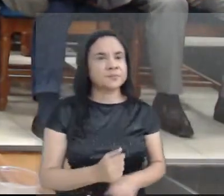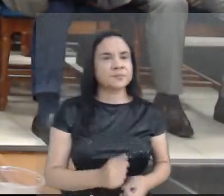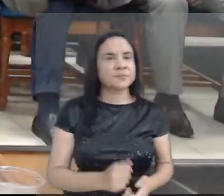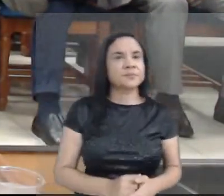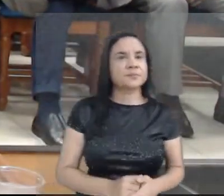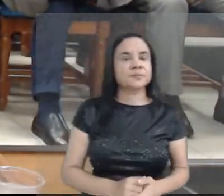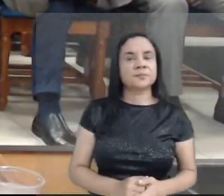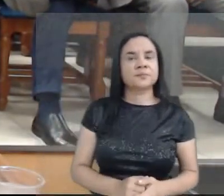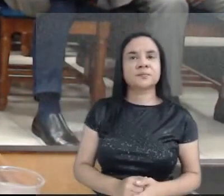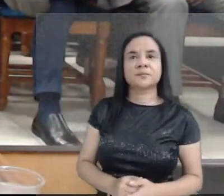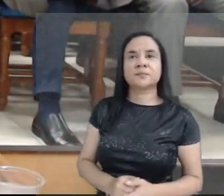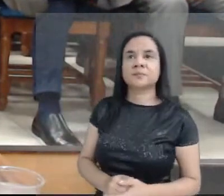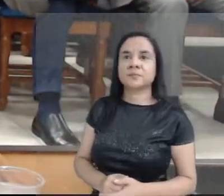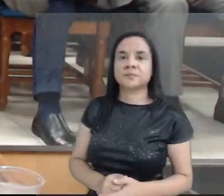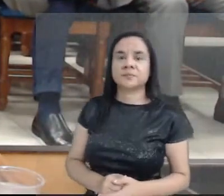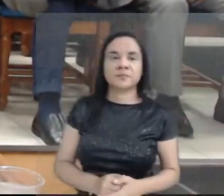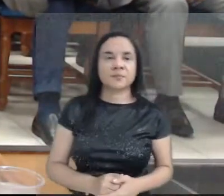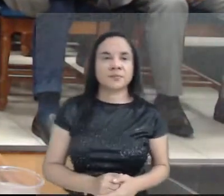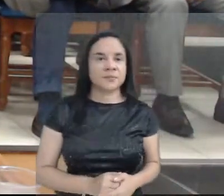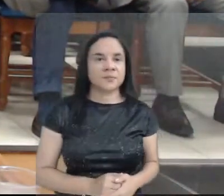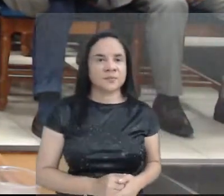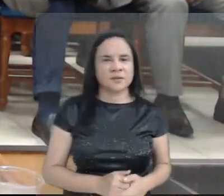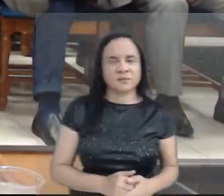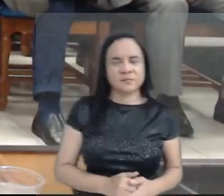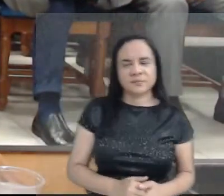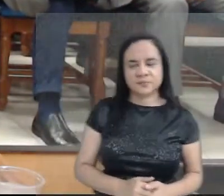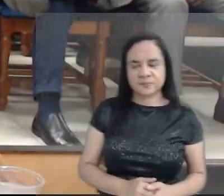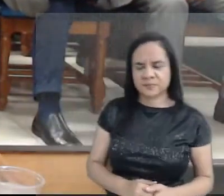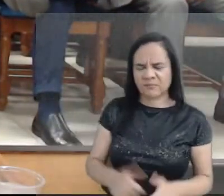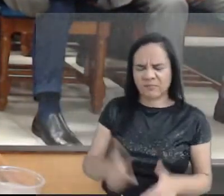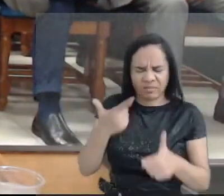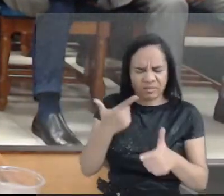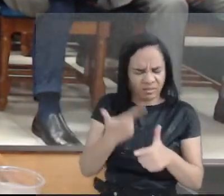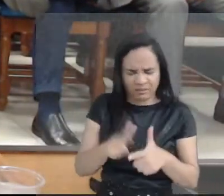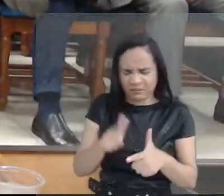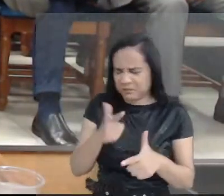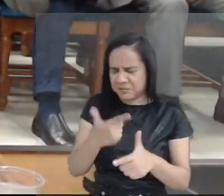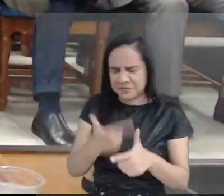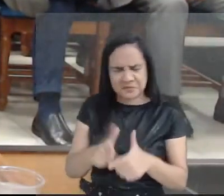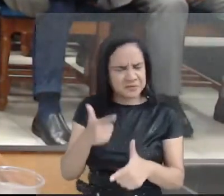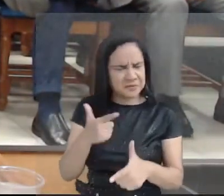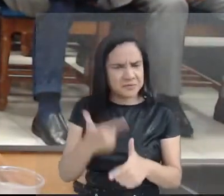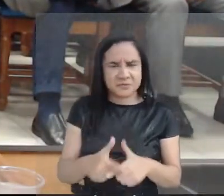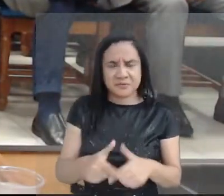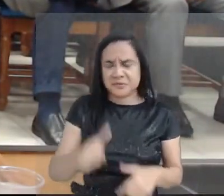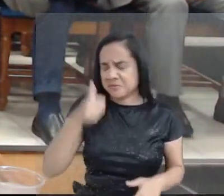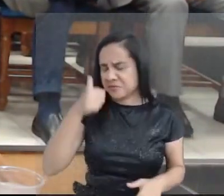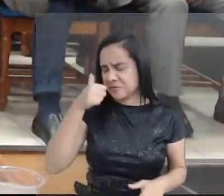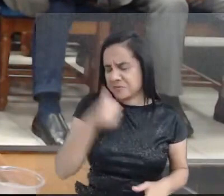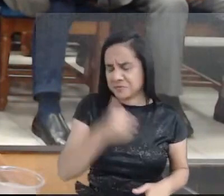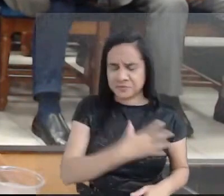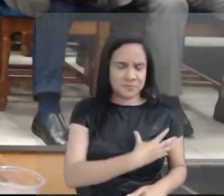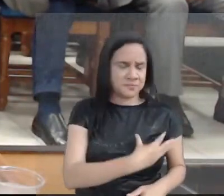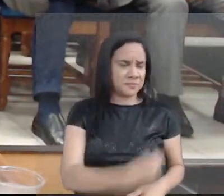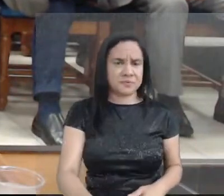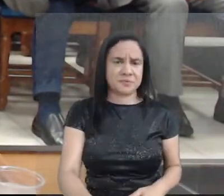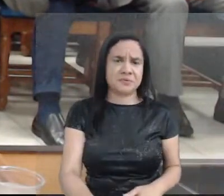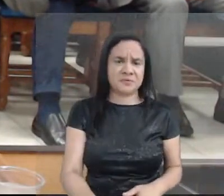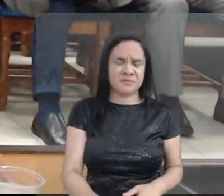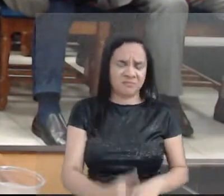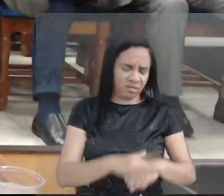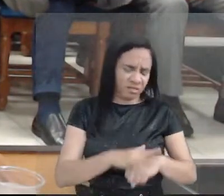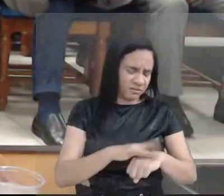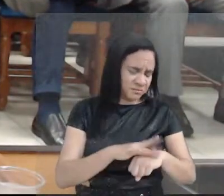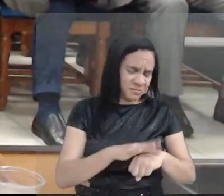no ápice da crise. A sua filha querida, moribunda, doente, à beira da morte, nas